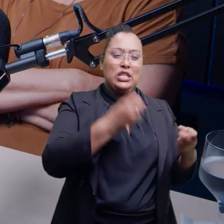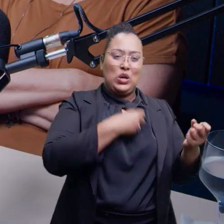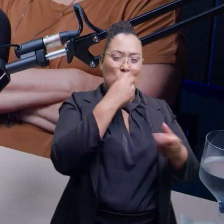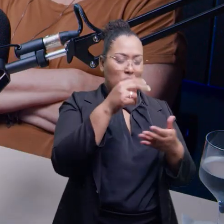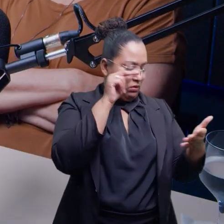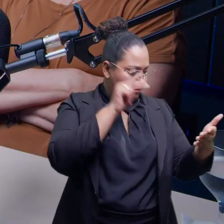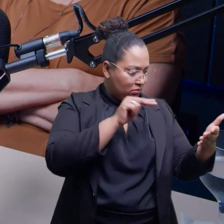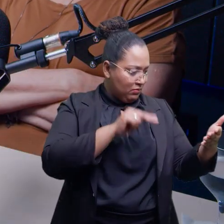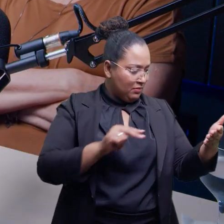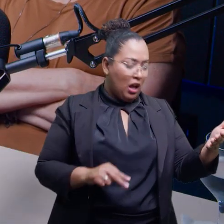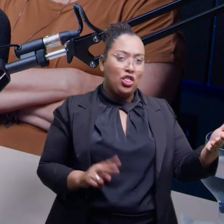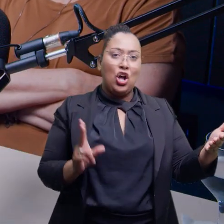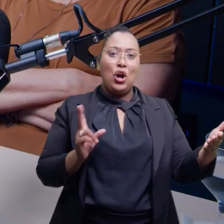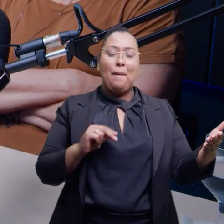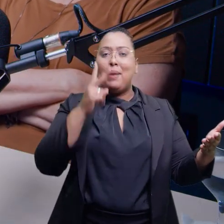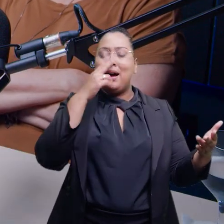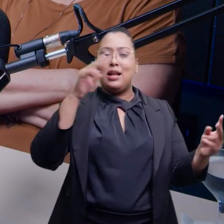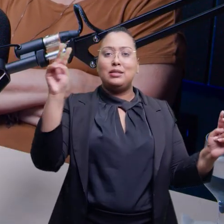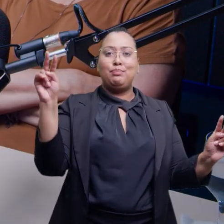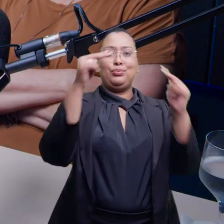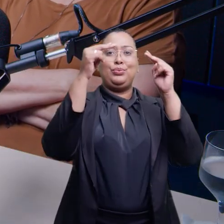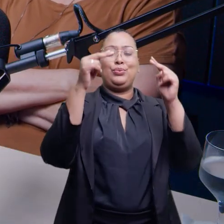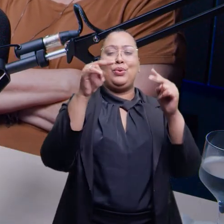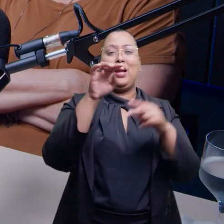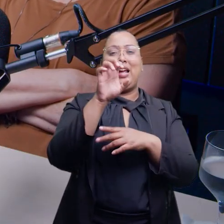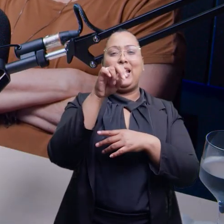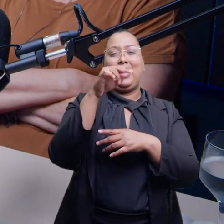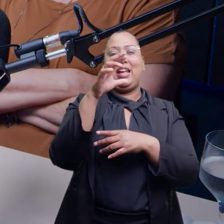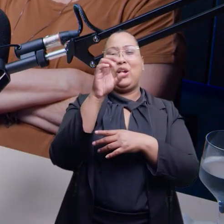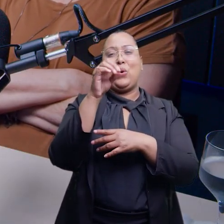é um encontro, né? Na verdade, não é uma